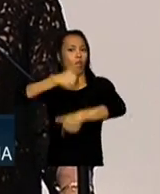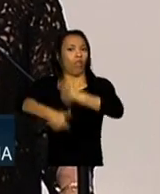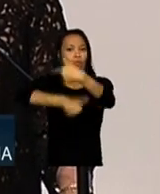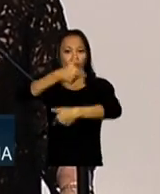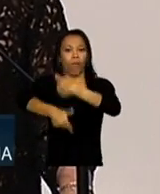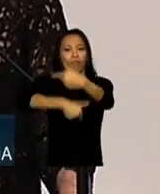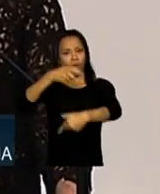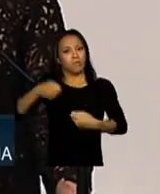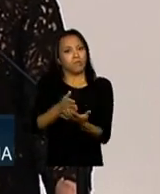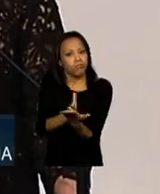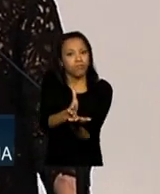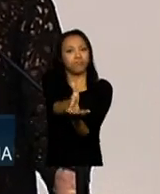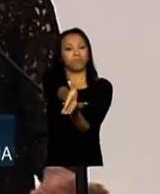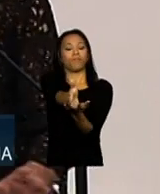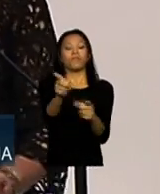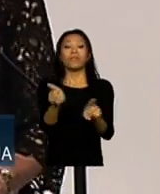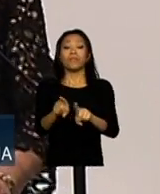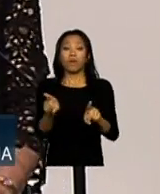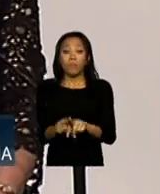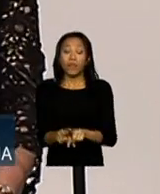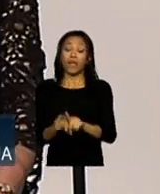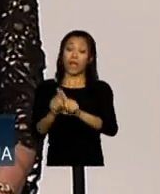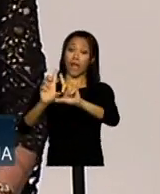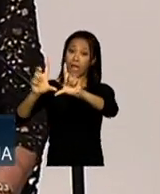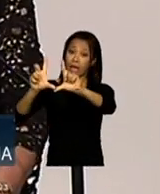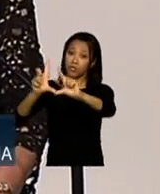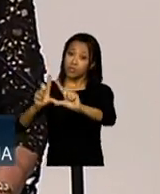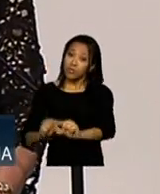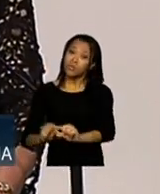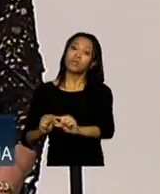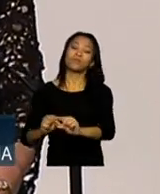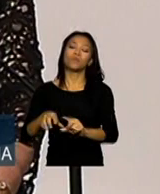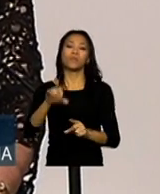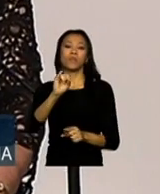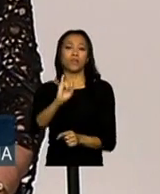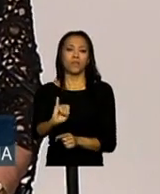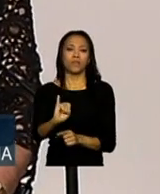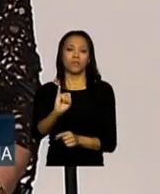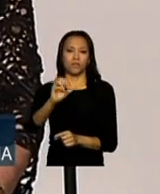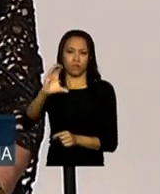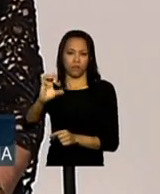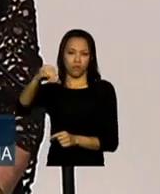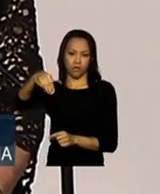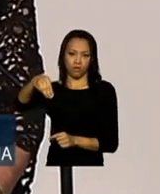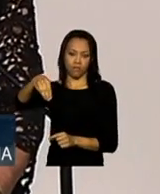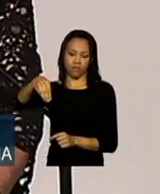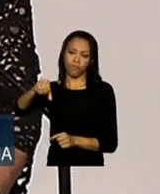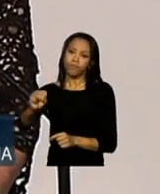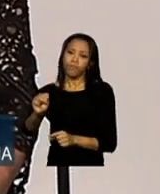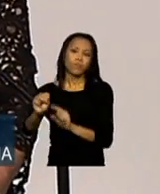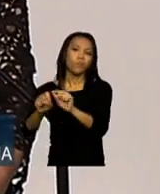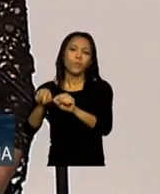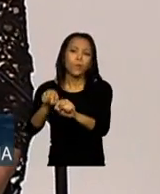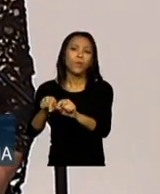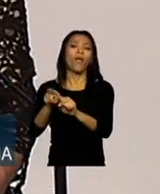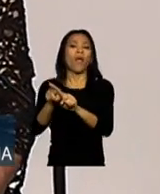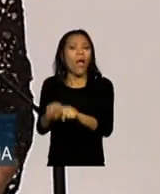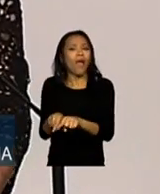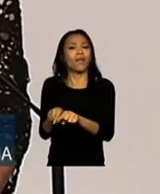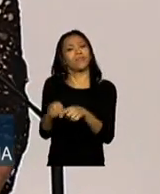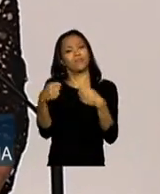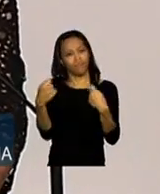A harmonização e a redução das alíquotas do ICMS, por exemplo, são